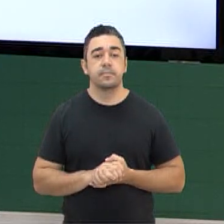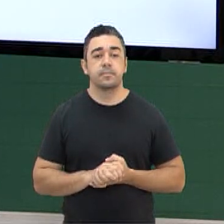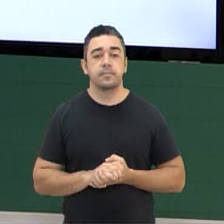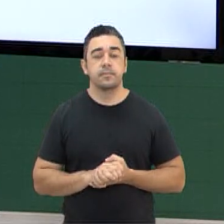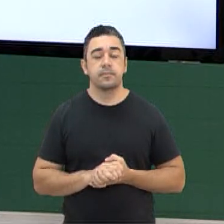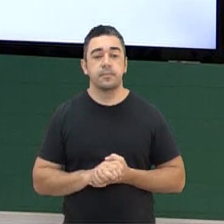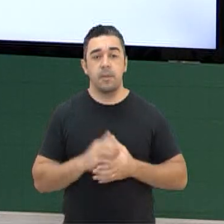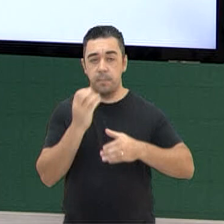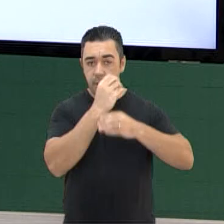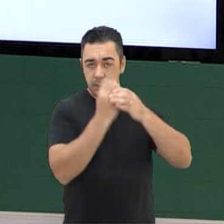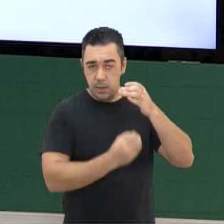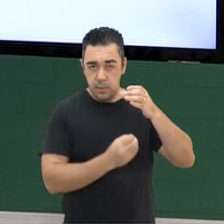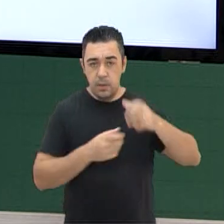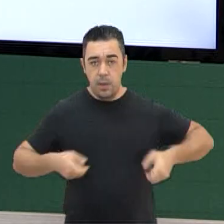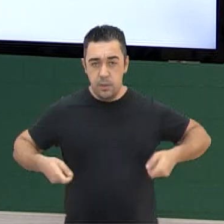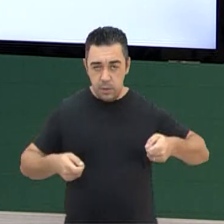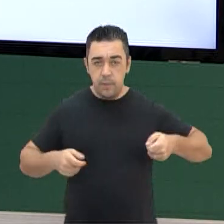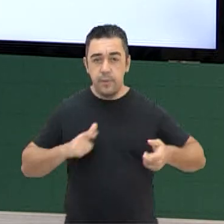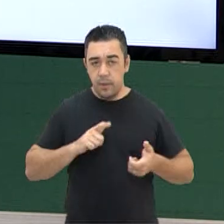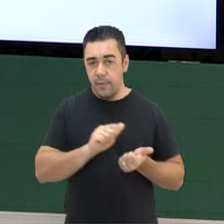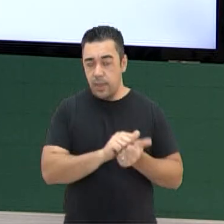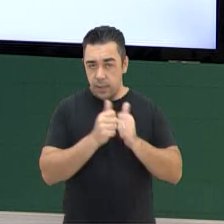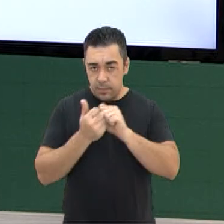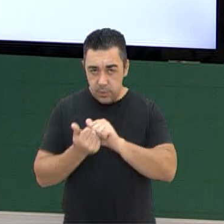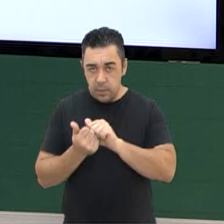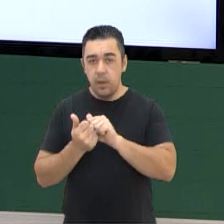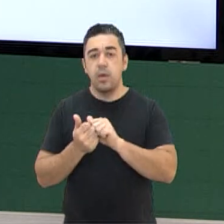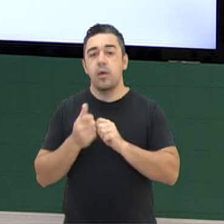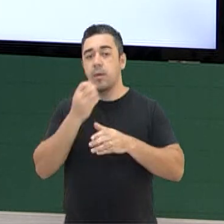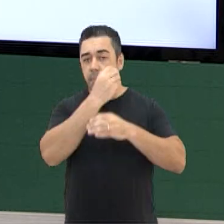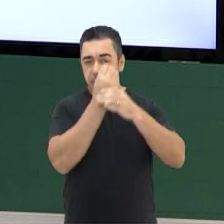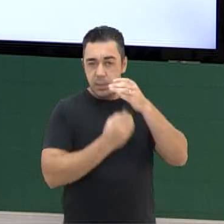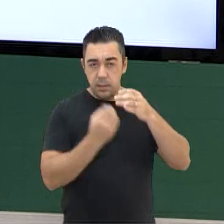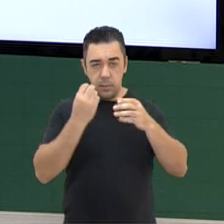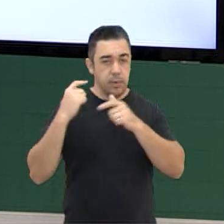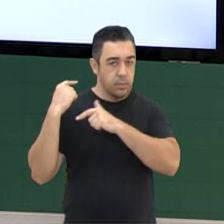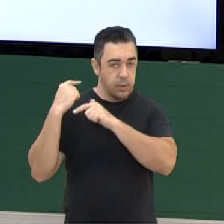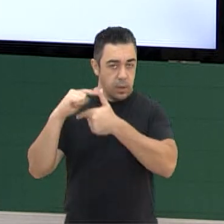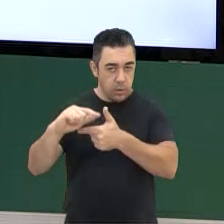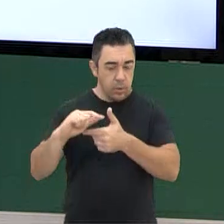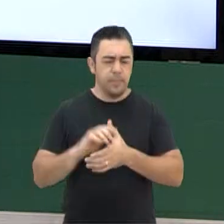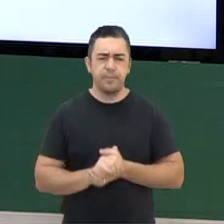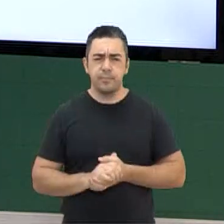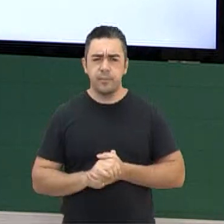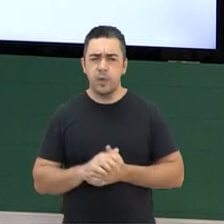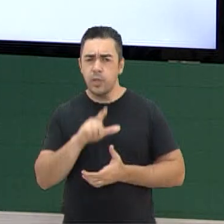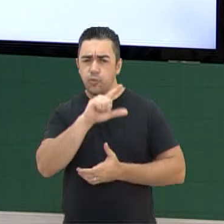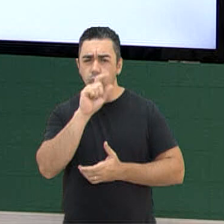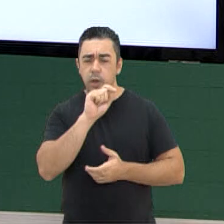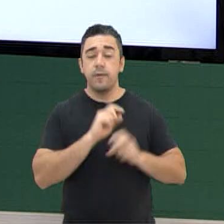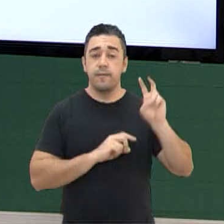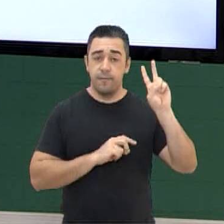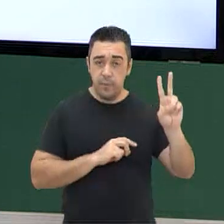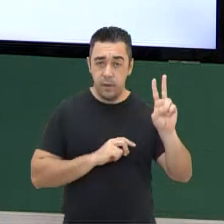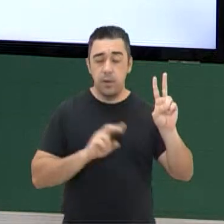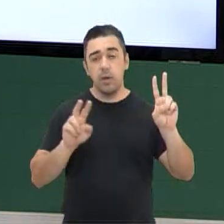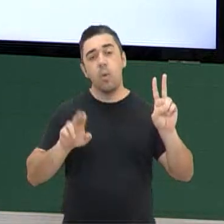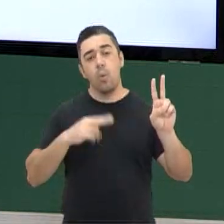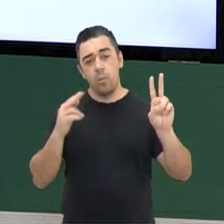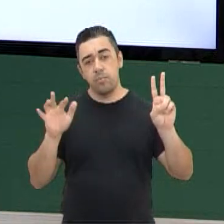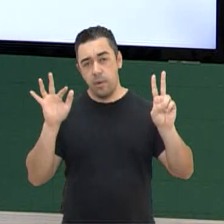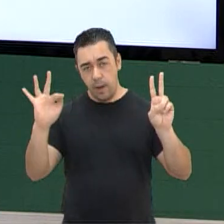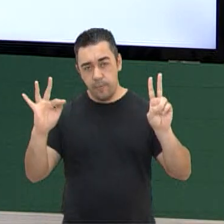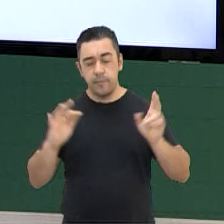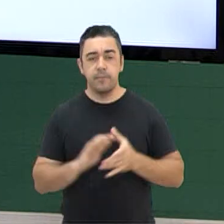O basquetebol em cadeira de rodas sofreu adaptações em relação ao basquetebol tradicional. Considere as alternativas e assinale verdadeiro ou